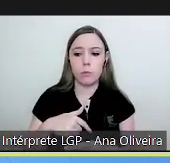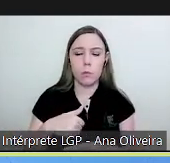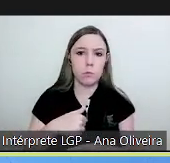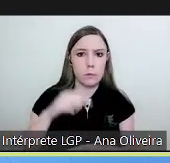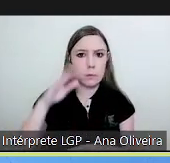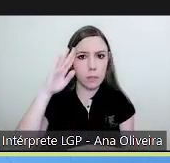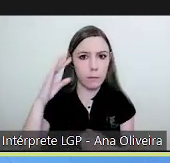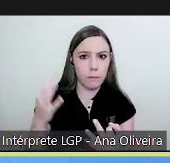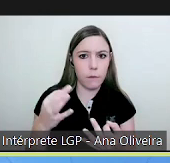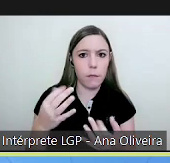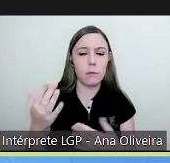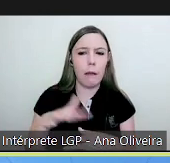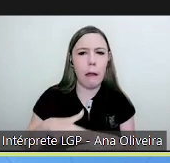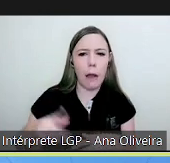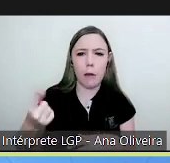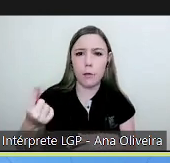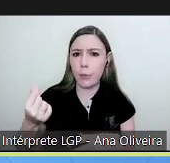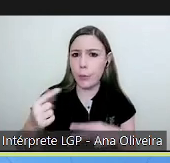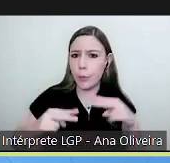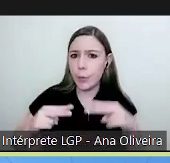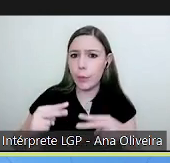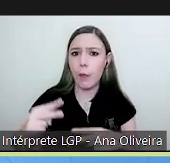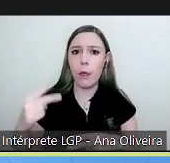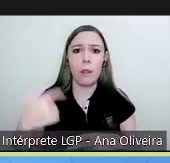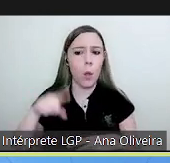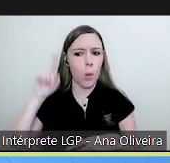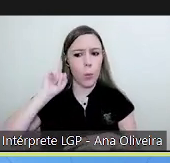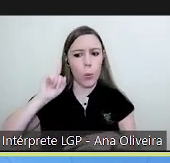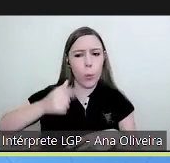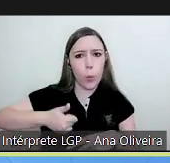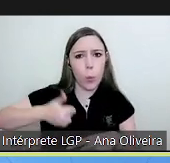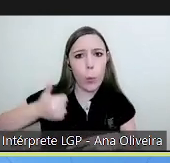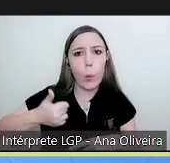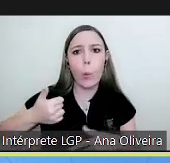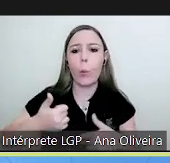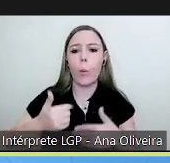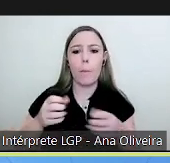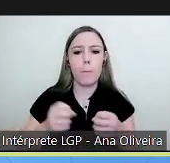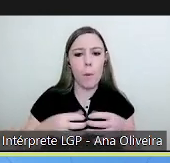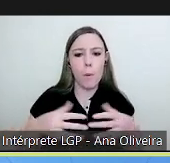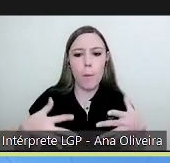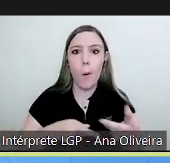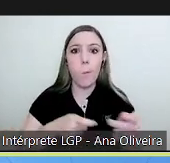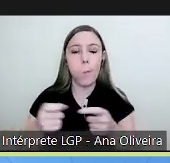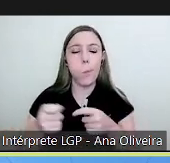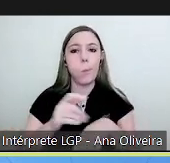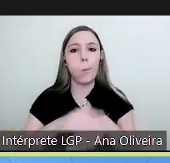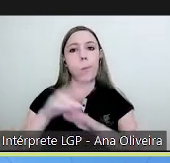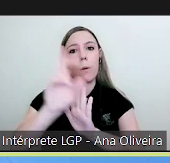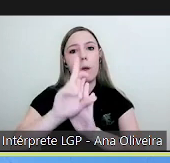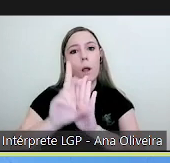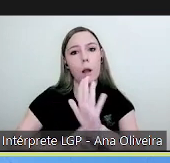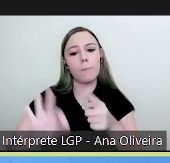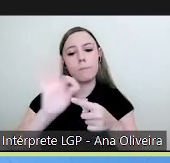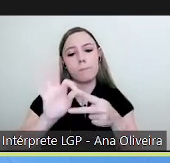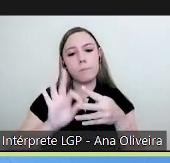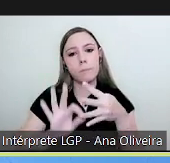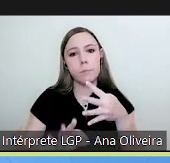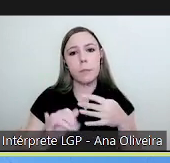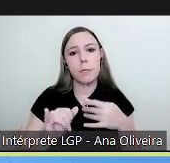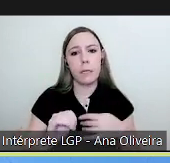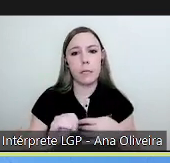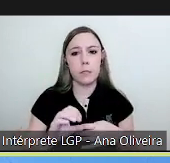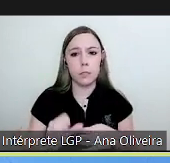do setor financeiro, porque cada vez mais se gera, e ainda bem, por normas e por critérios ESG, e